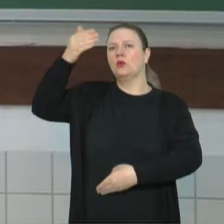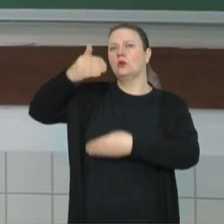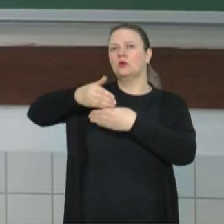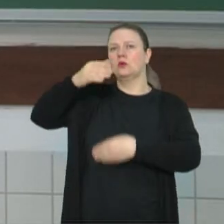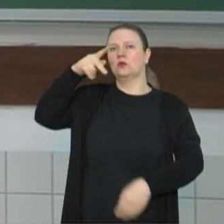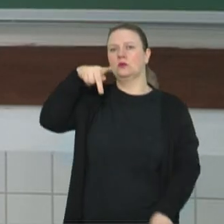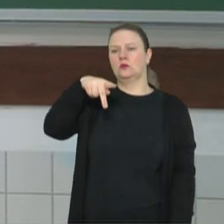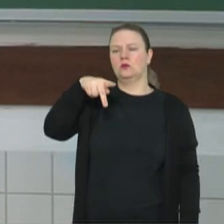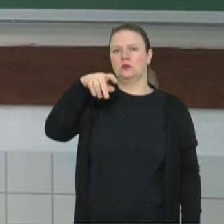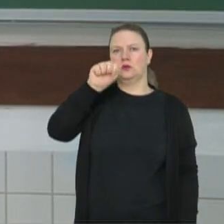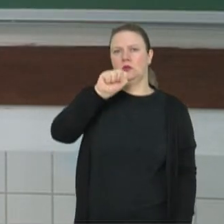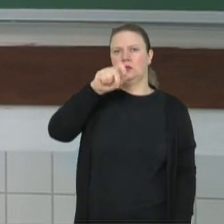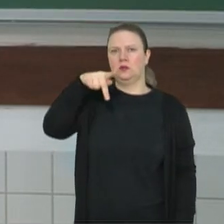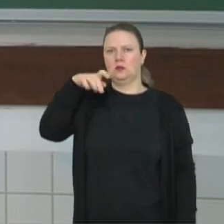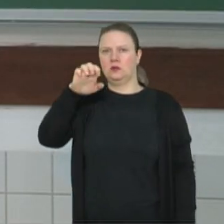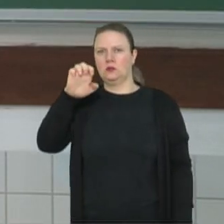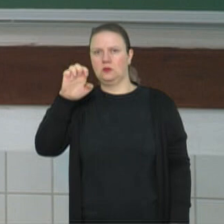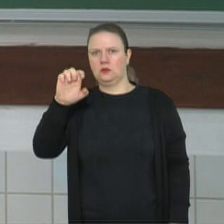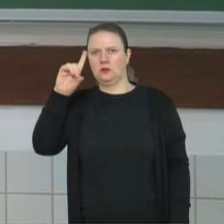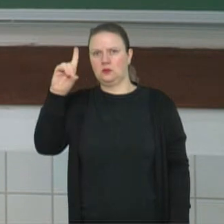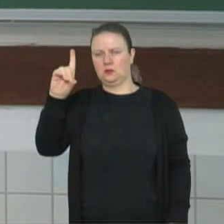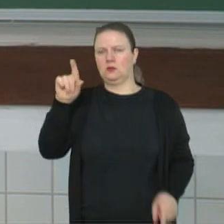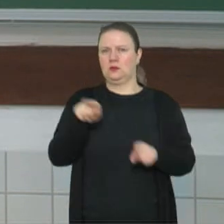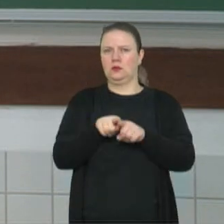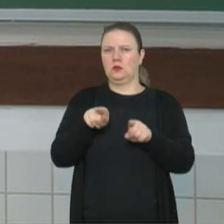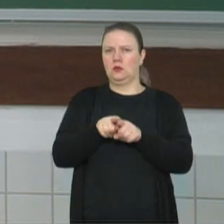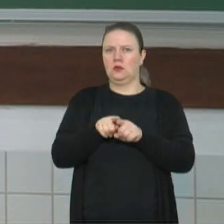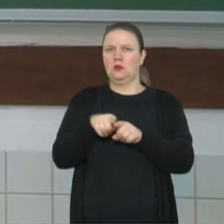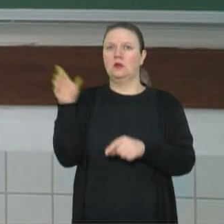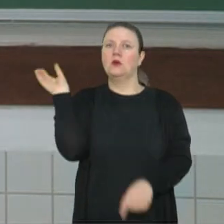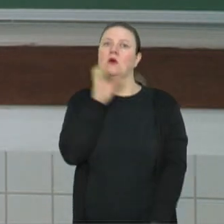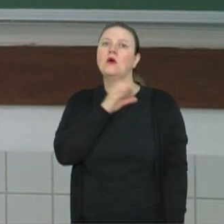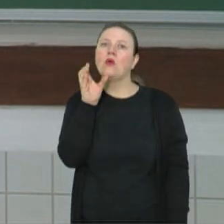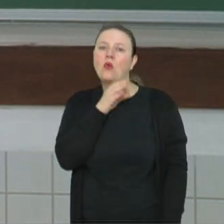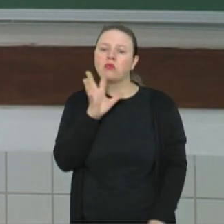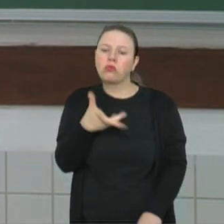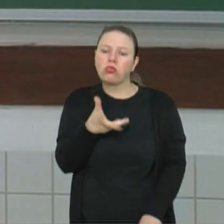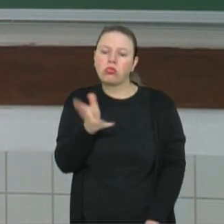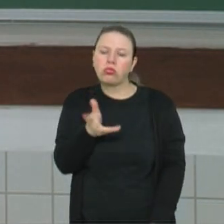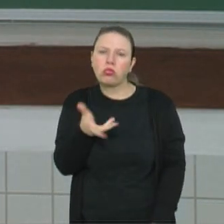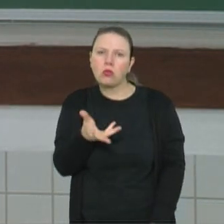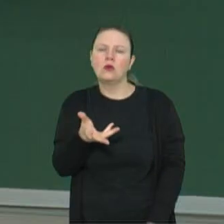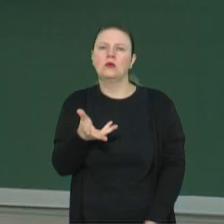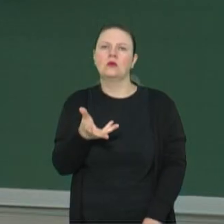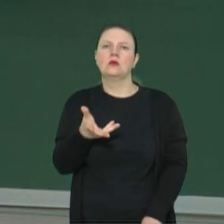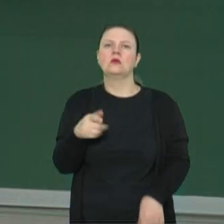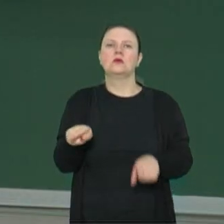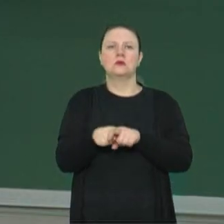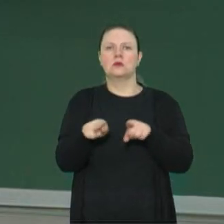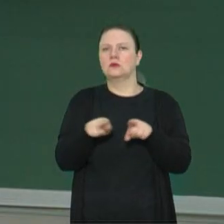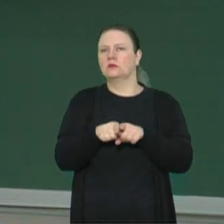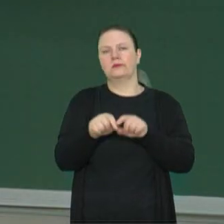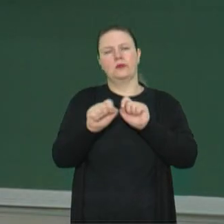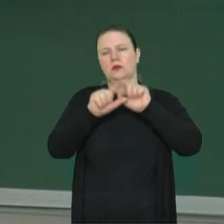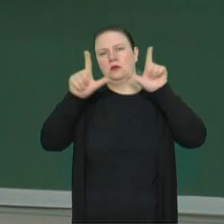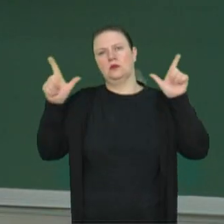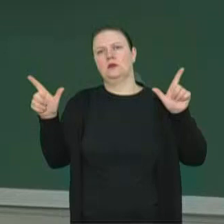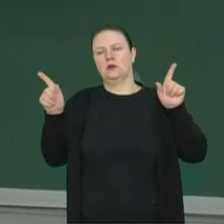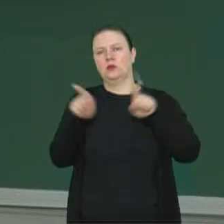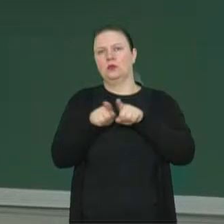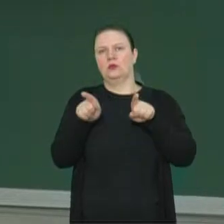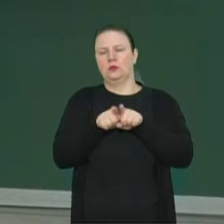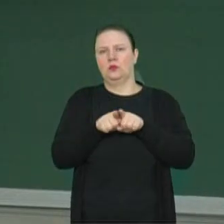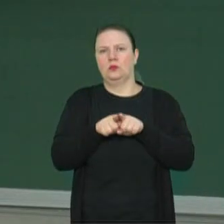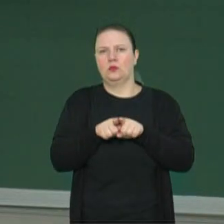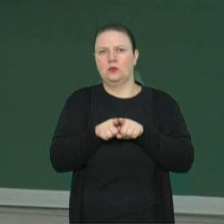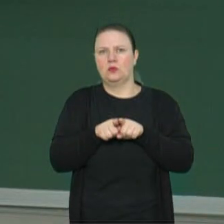do Speed, que é a disciplina de velocidade. Então faz jus à tradução literal, né, da palavra Speed.